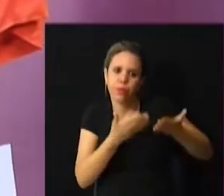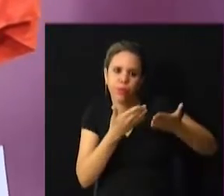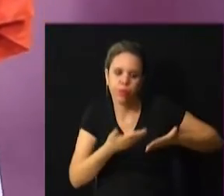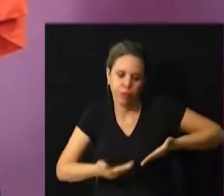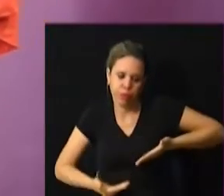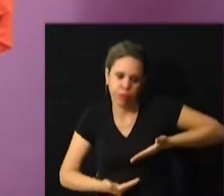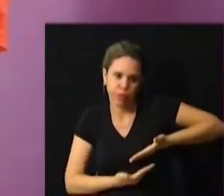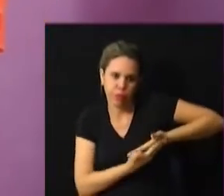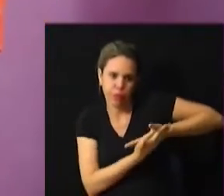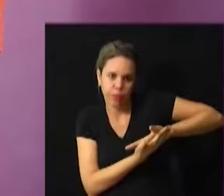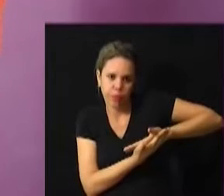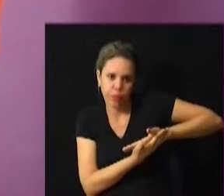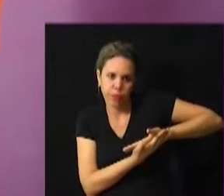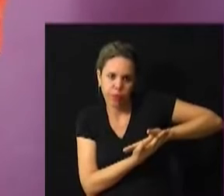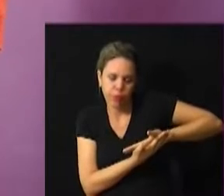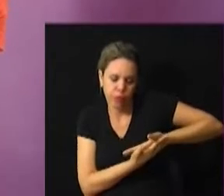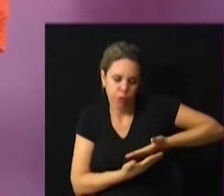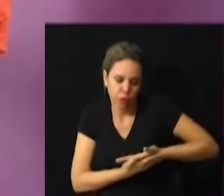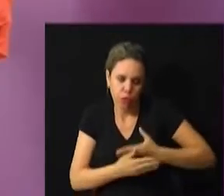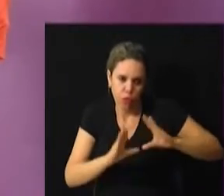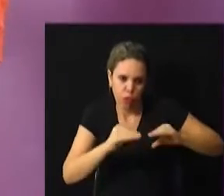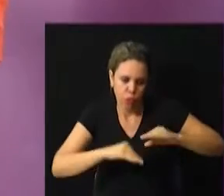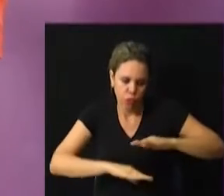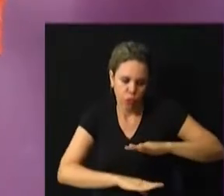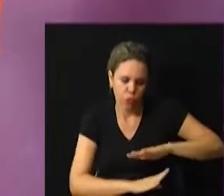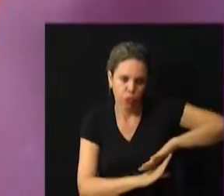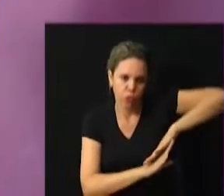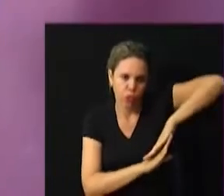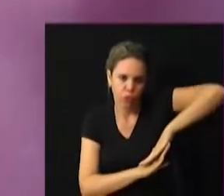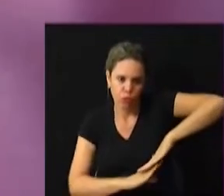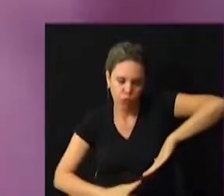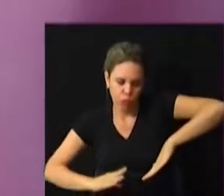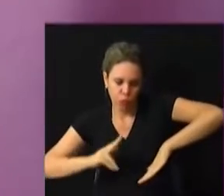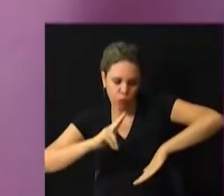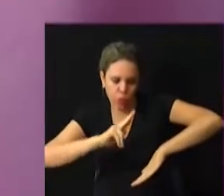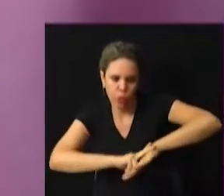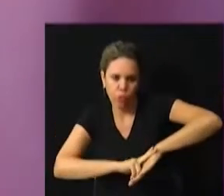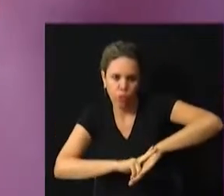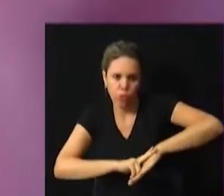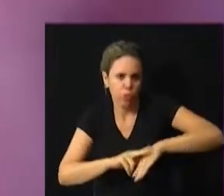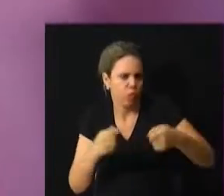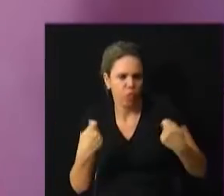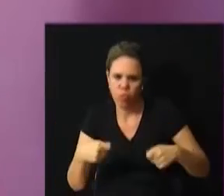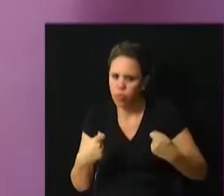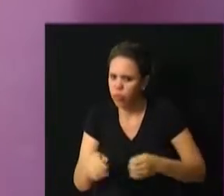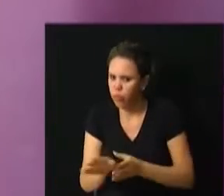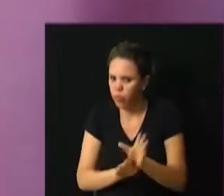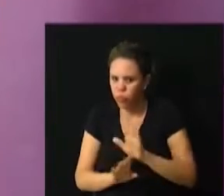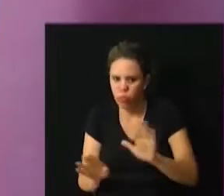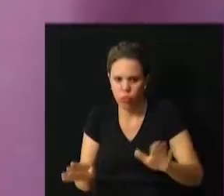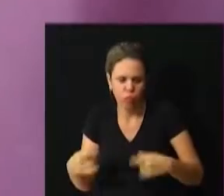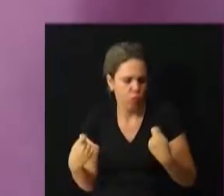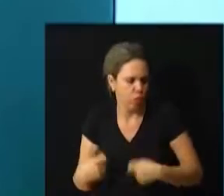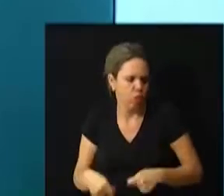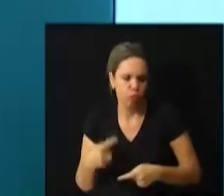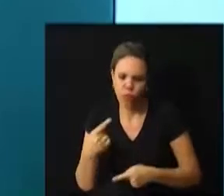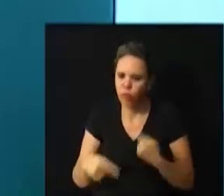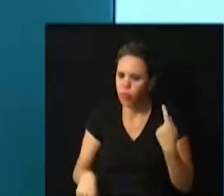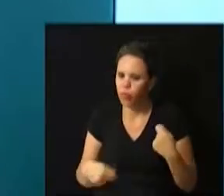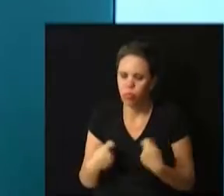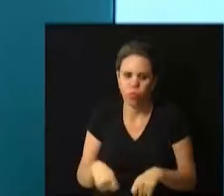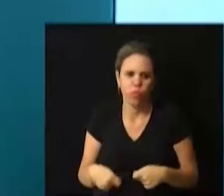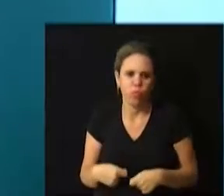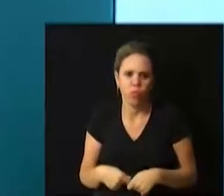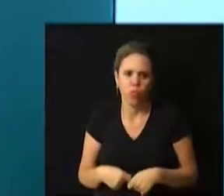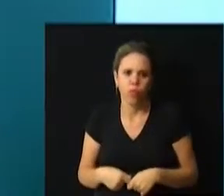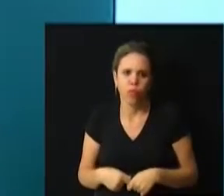de elevação debaixo do colchão, para o colchão ficar um pouquinho mais alto. Isso é indicado ou não? Não, isso